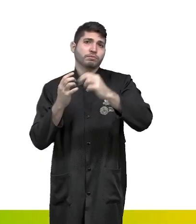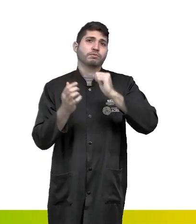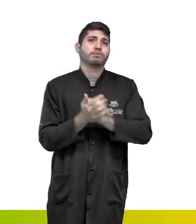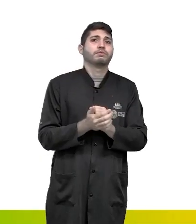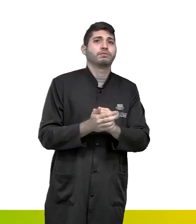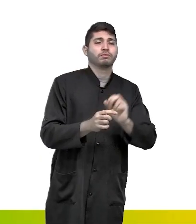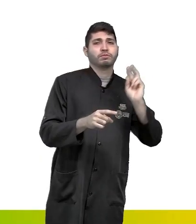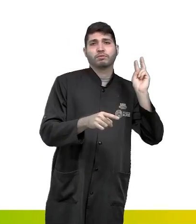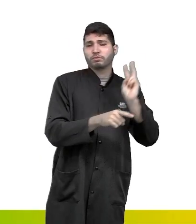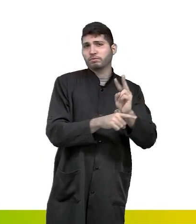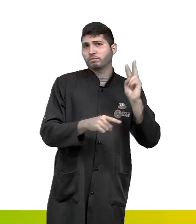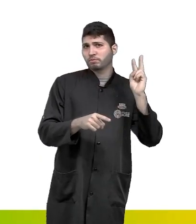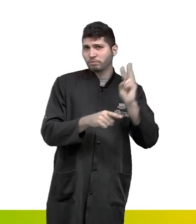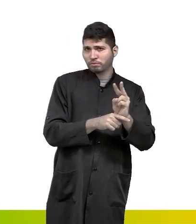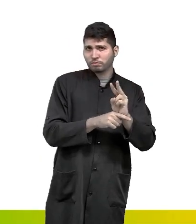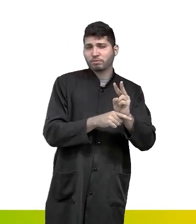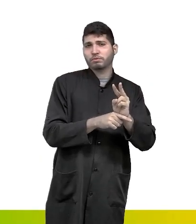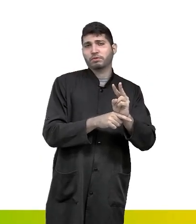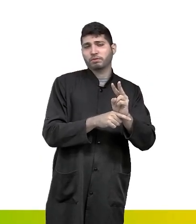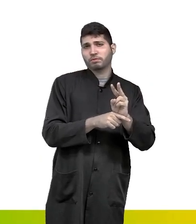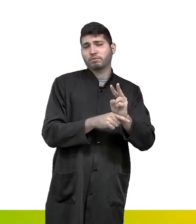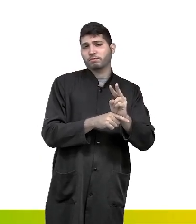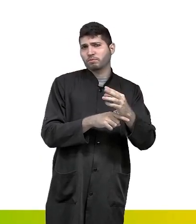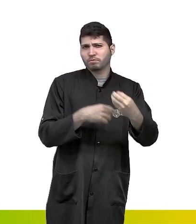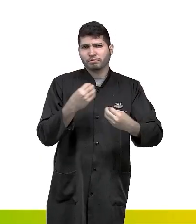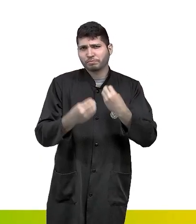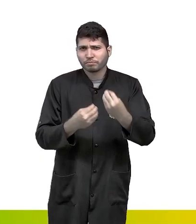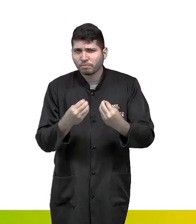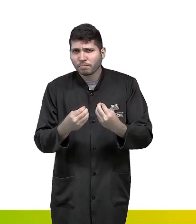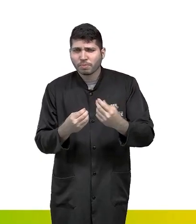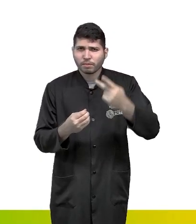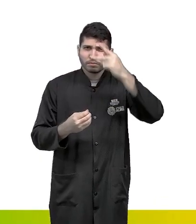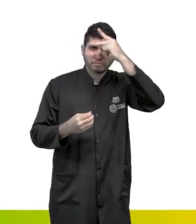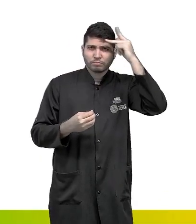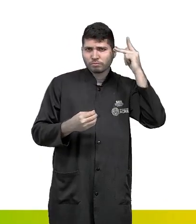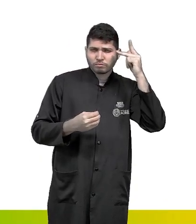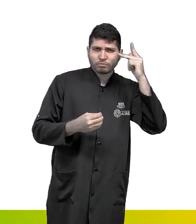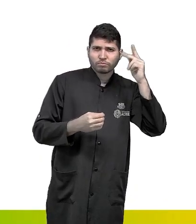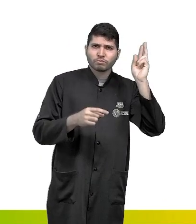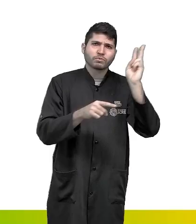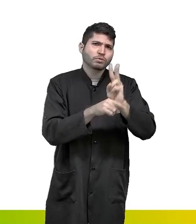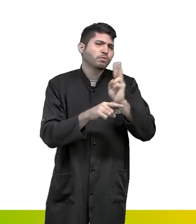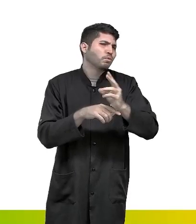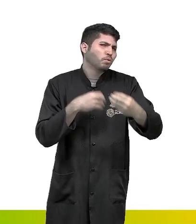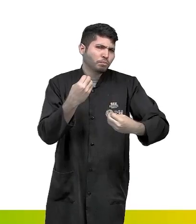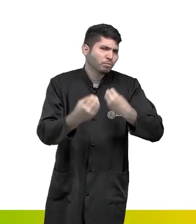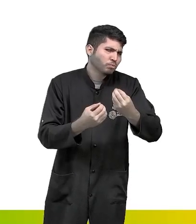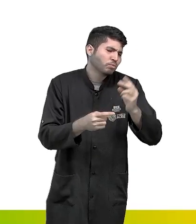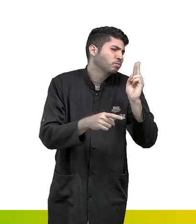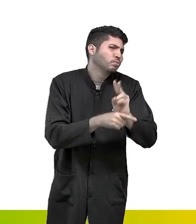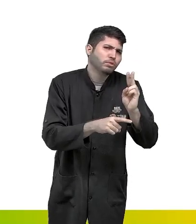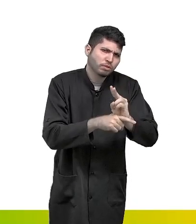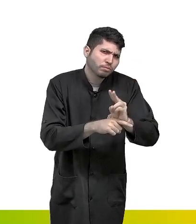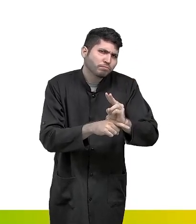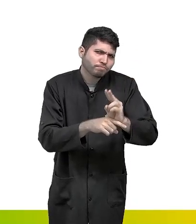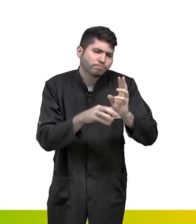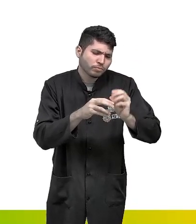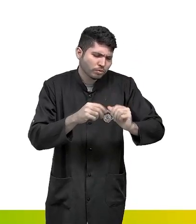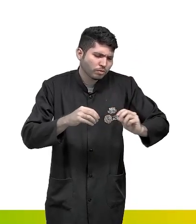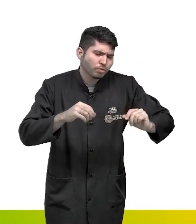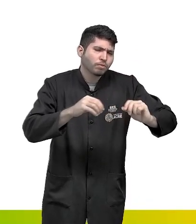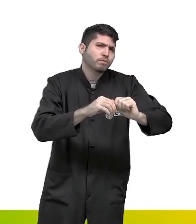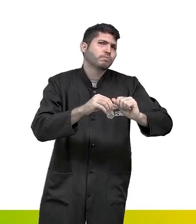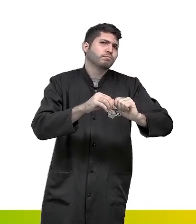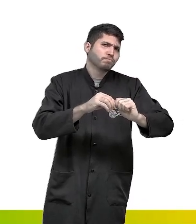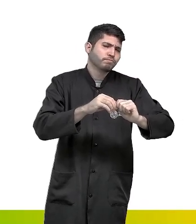terra. Como que eu me dou com essa terra? Qual a relação que o homem tem com essa terra? Inclusive, isso aqui é tema de